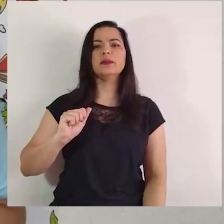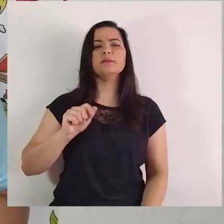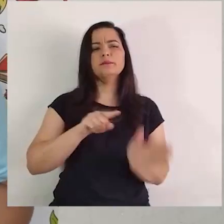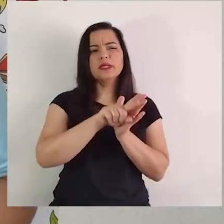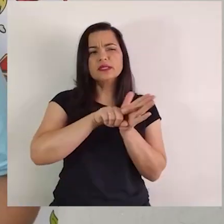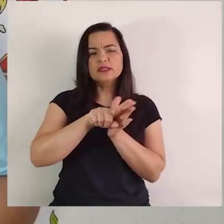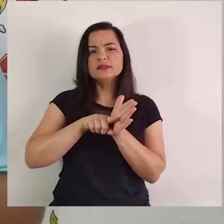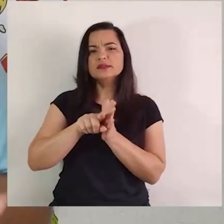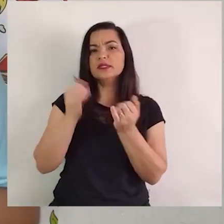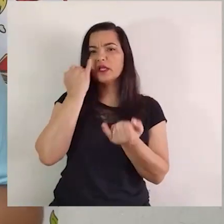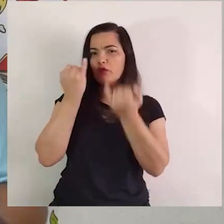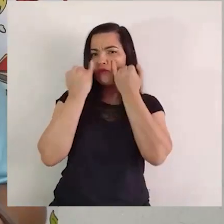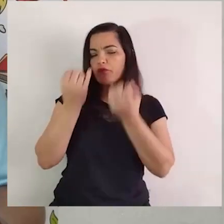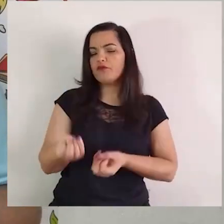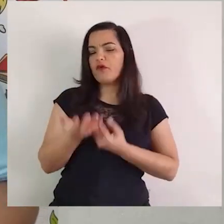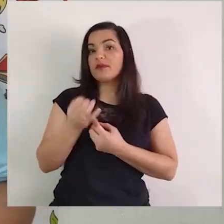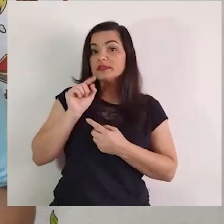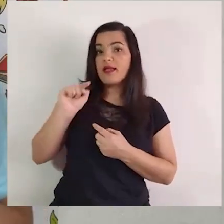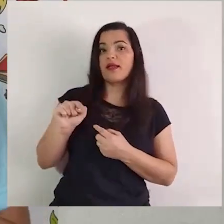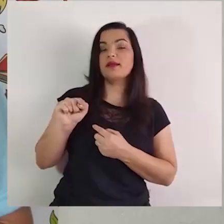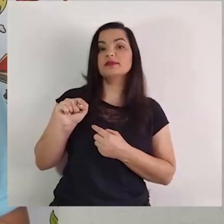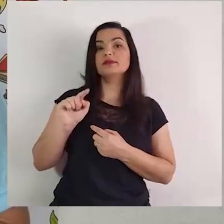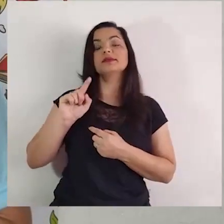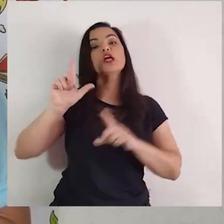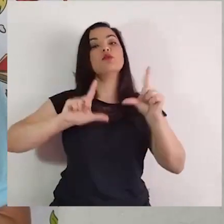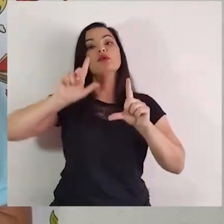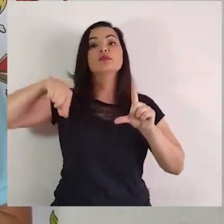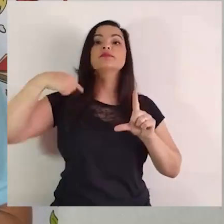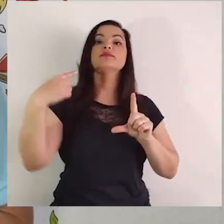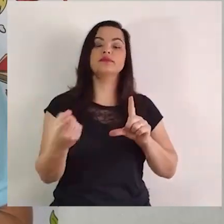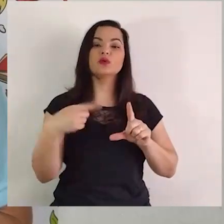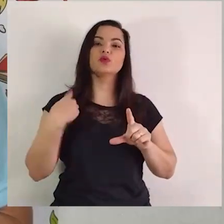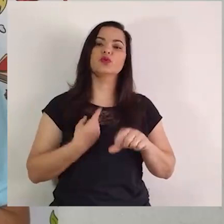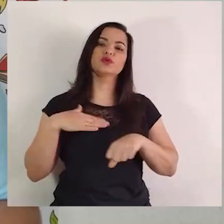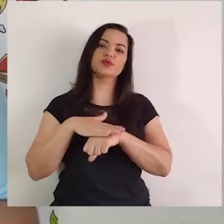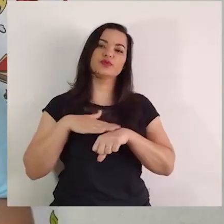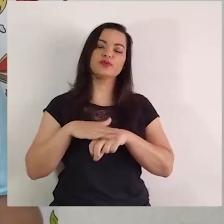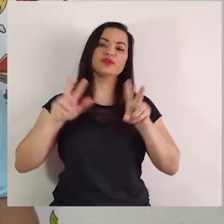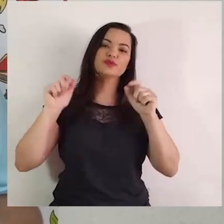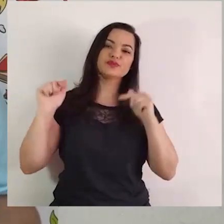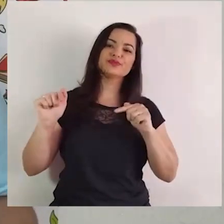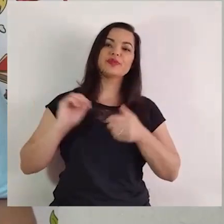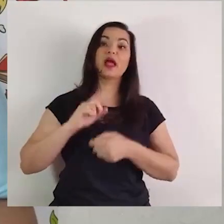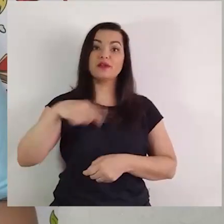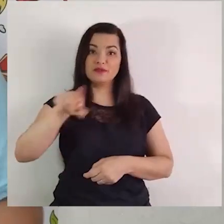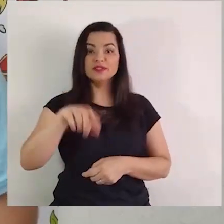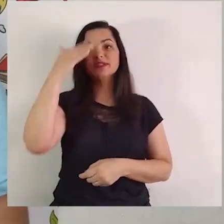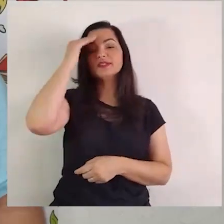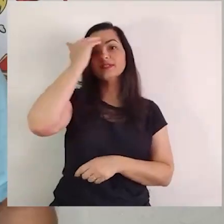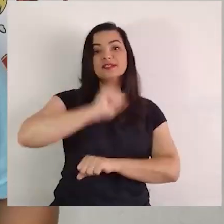essa informação, que no nosso próximo programa nós vamos conversar a respeito dela. E aí vocês vão